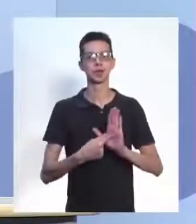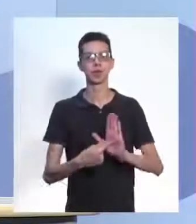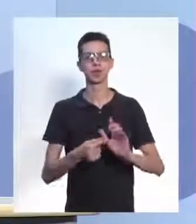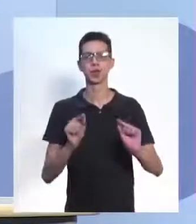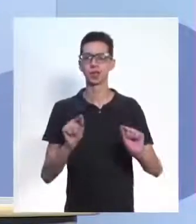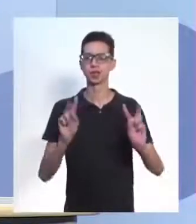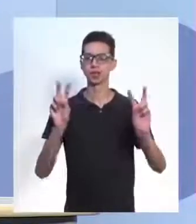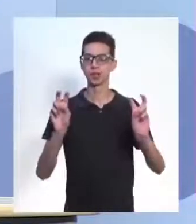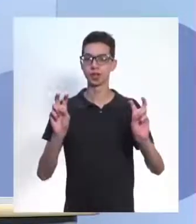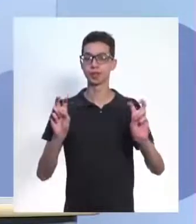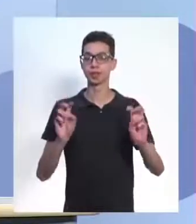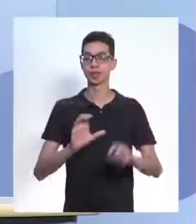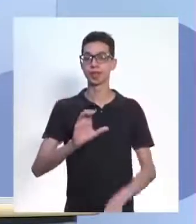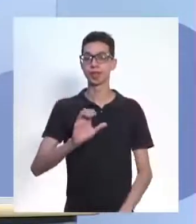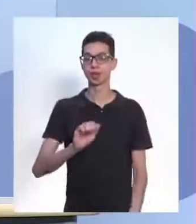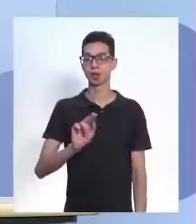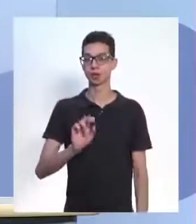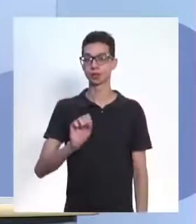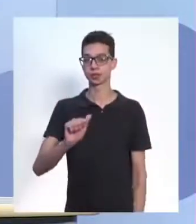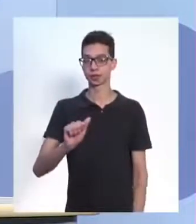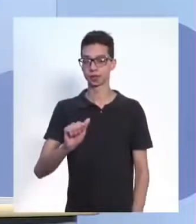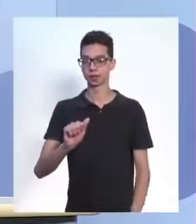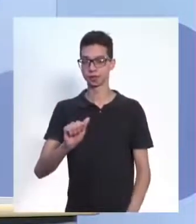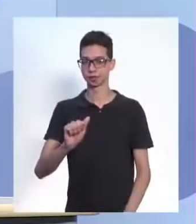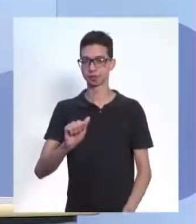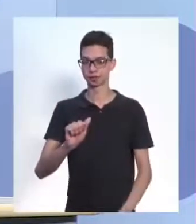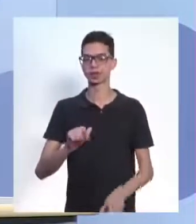de causa e consequência. Lembra que eu falei lá